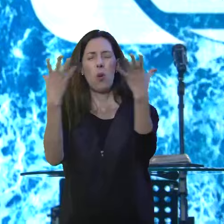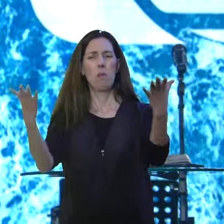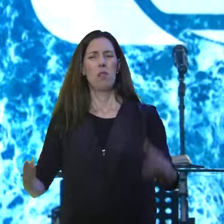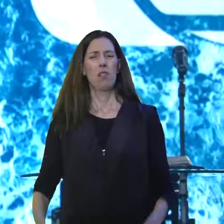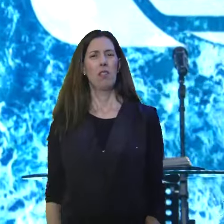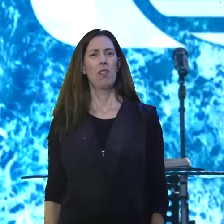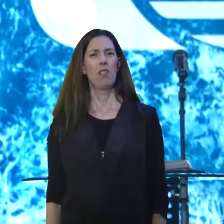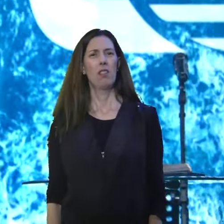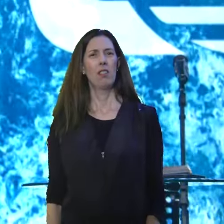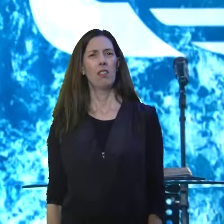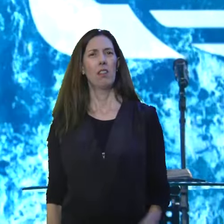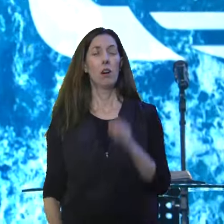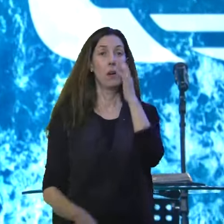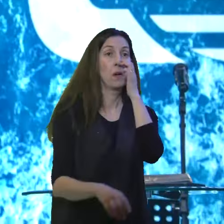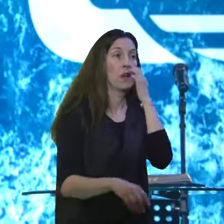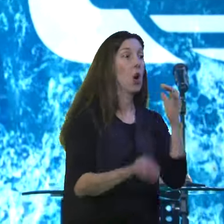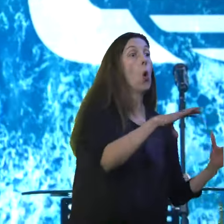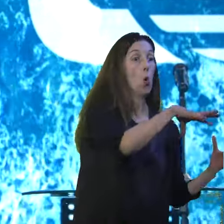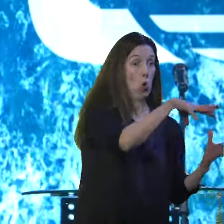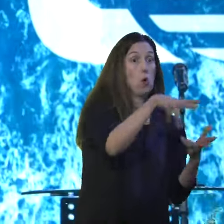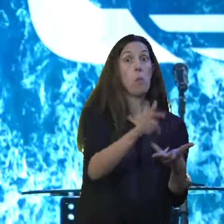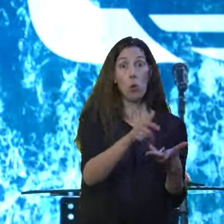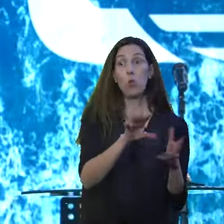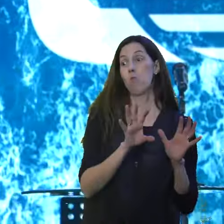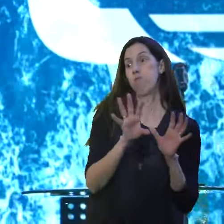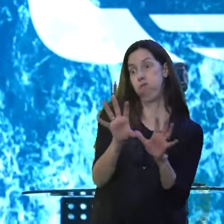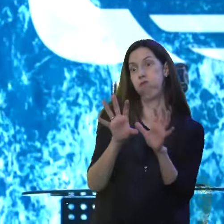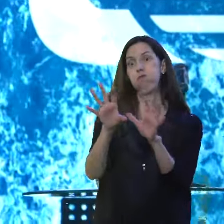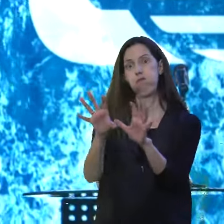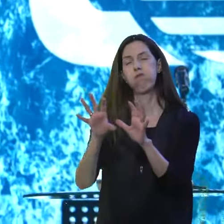O mundo incentiva a cultura do estupro